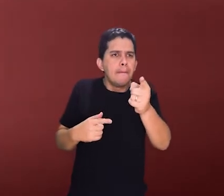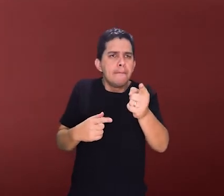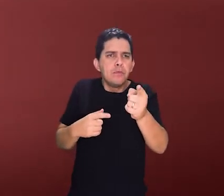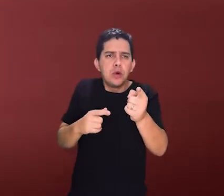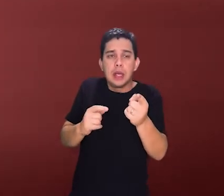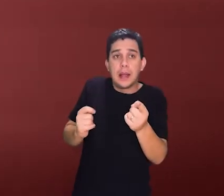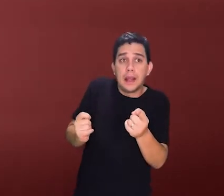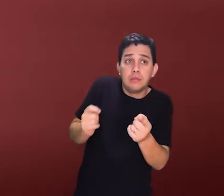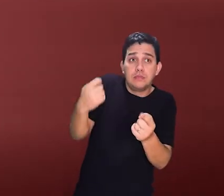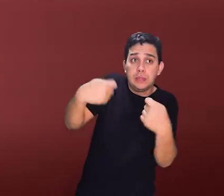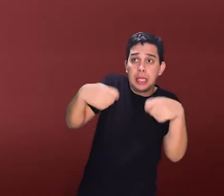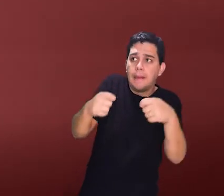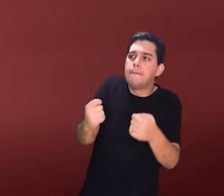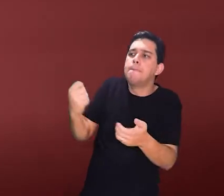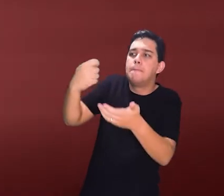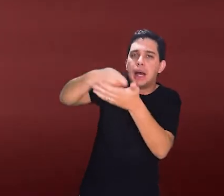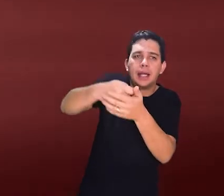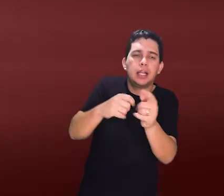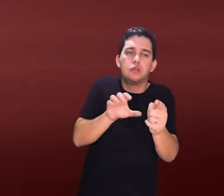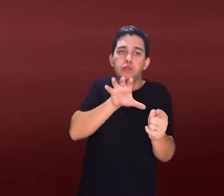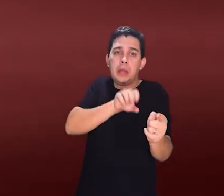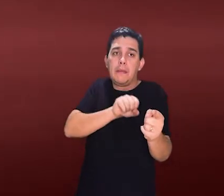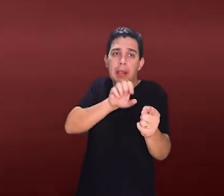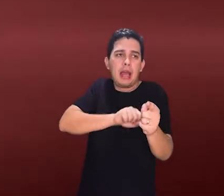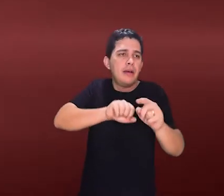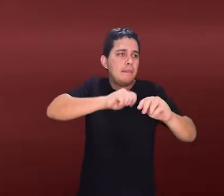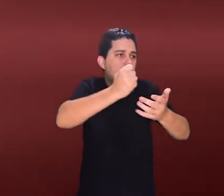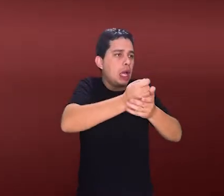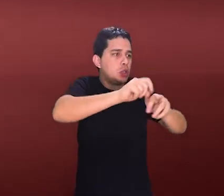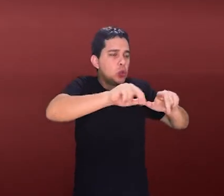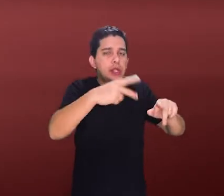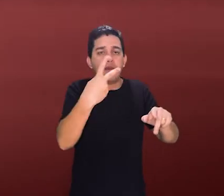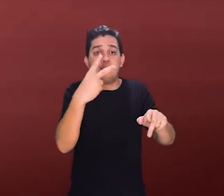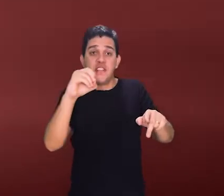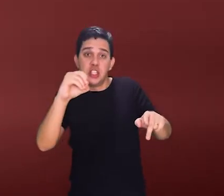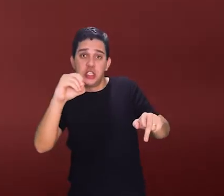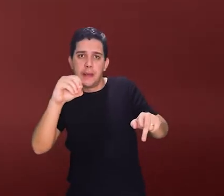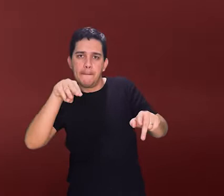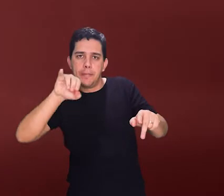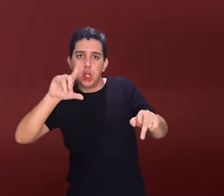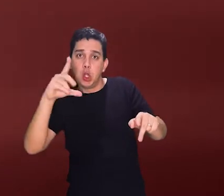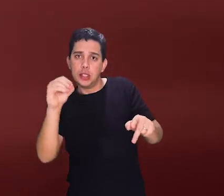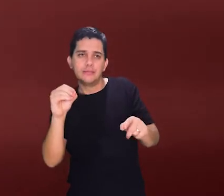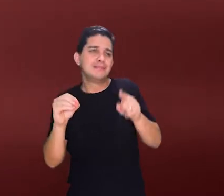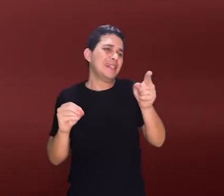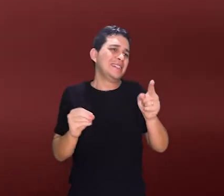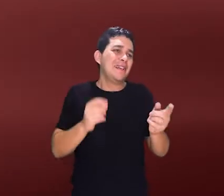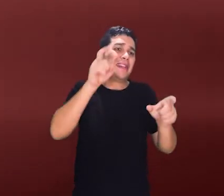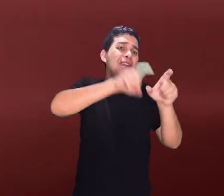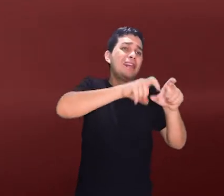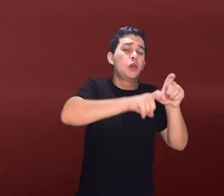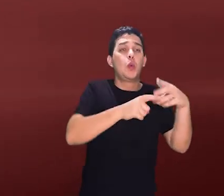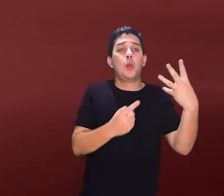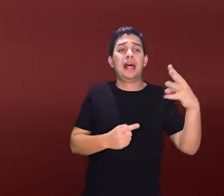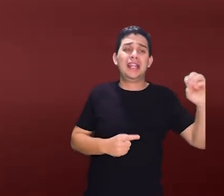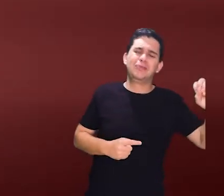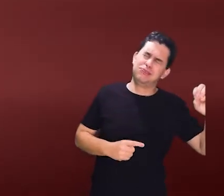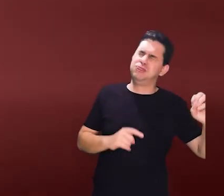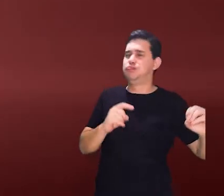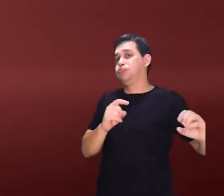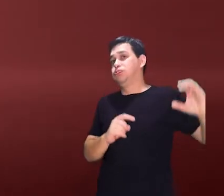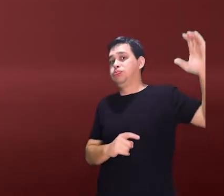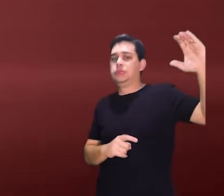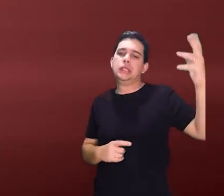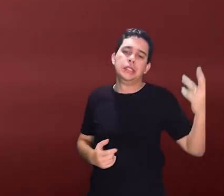financeiro colossal, que coloca em risco a própria manutenção do serviço, um hospital que é fundamental para o município de Rio Bonito e para a própria Metro